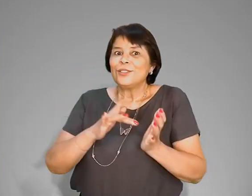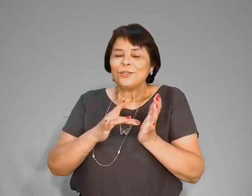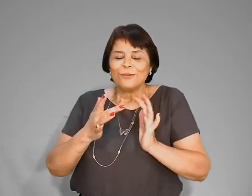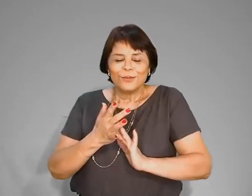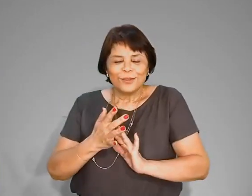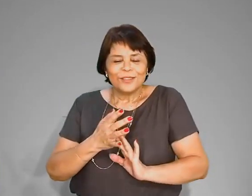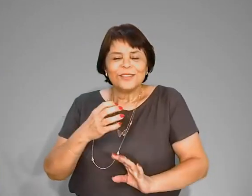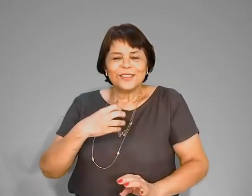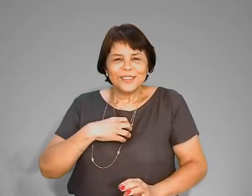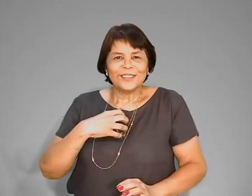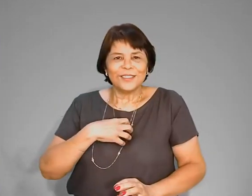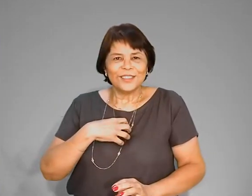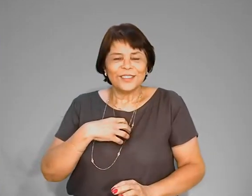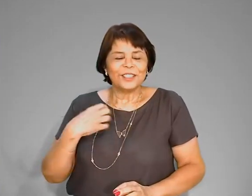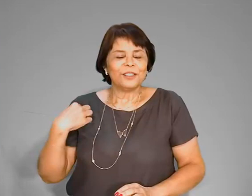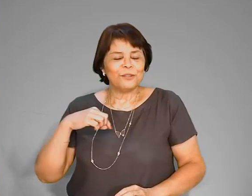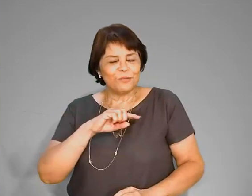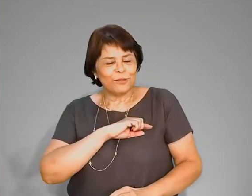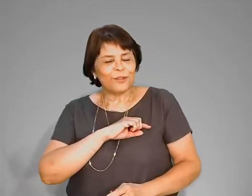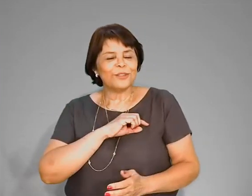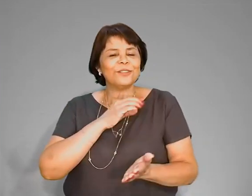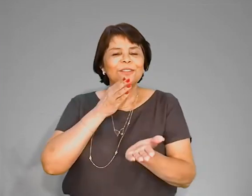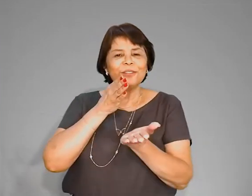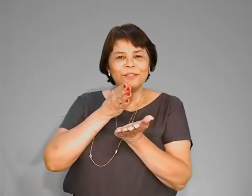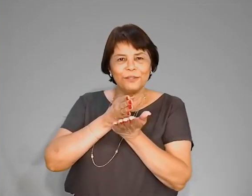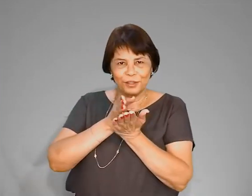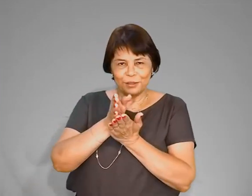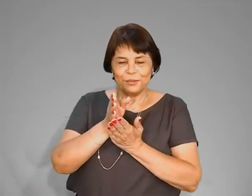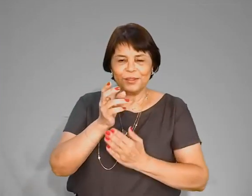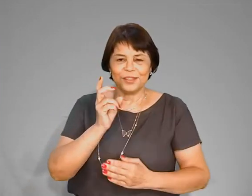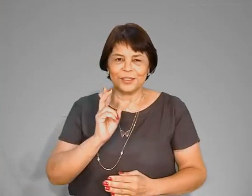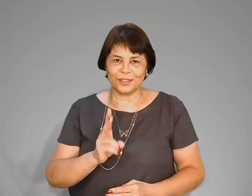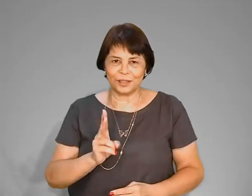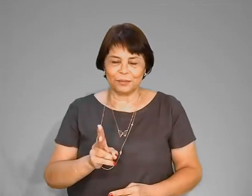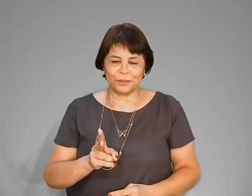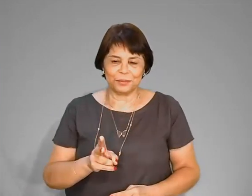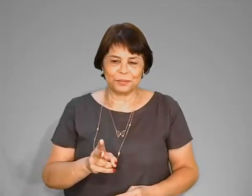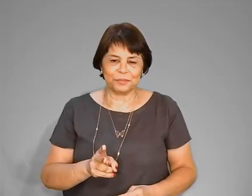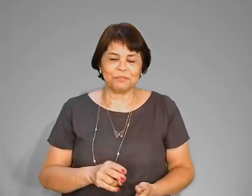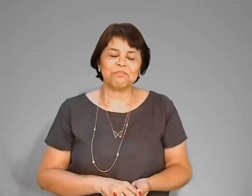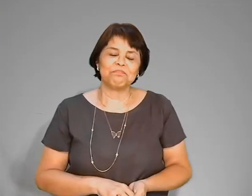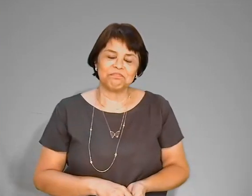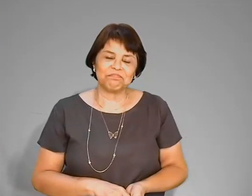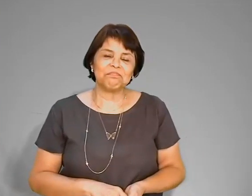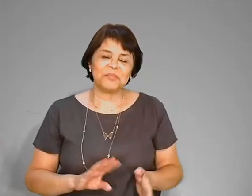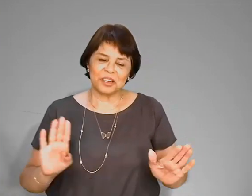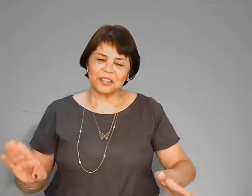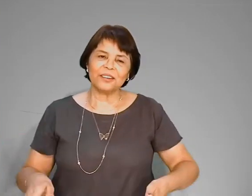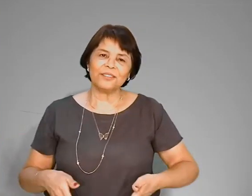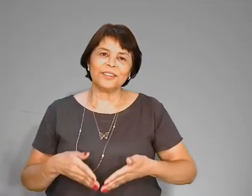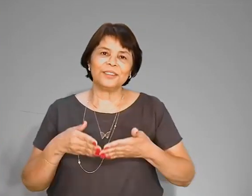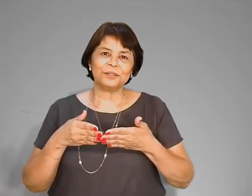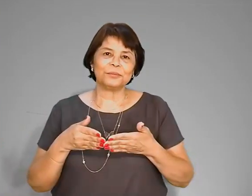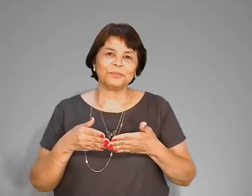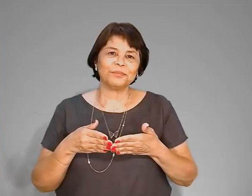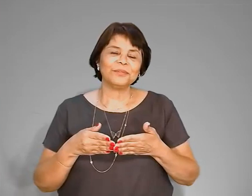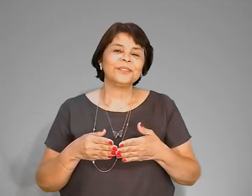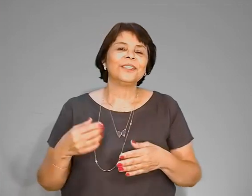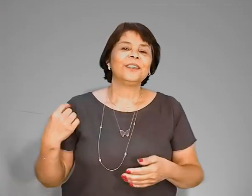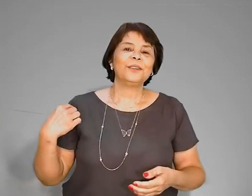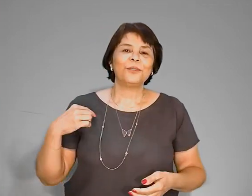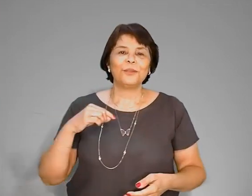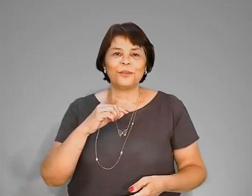Fantástico. Edificado sobre fundamentos de apóstolos e profetas, sendo ele mesmo, Cristo Jesus,